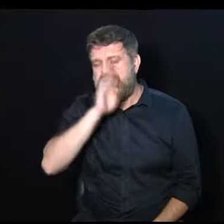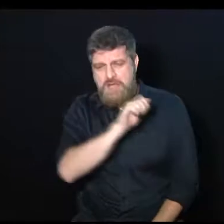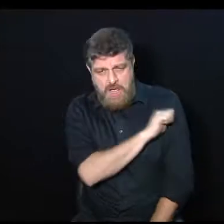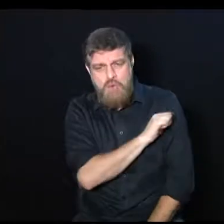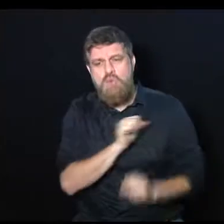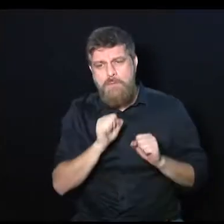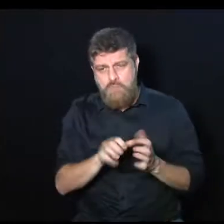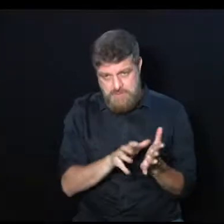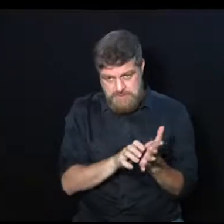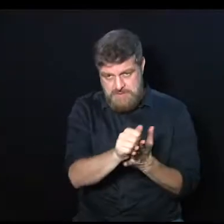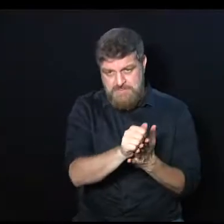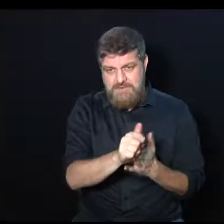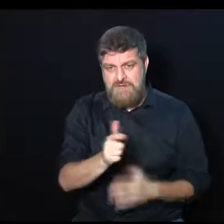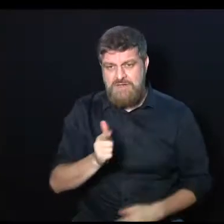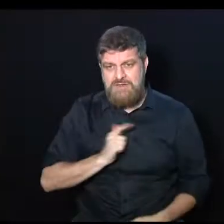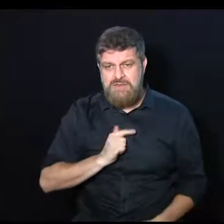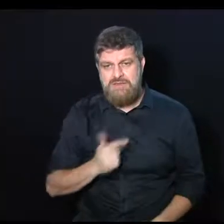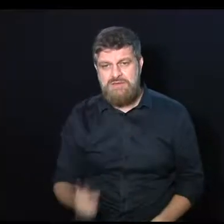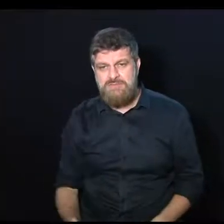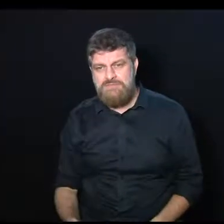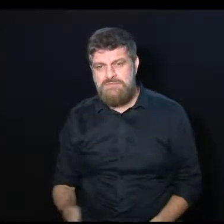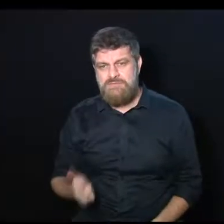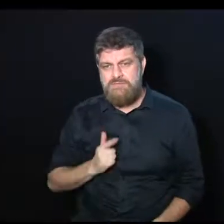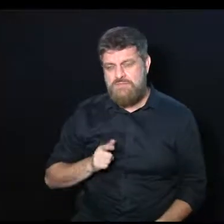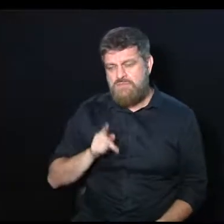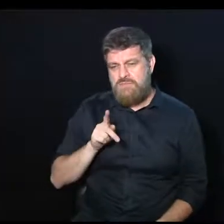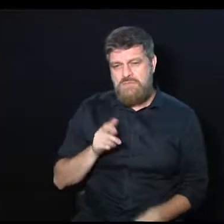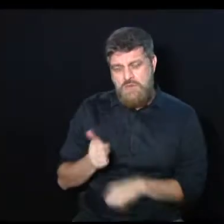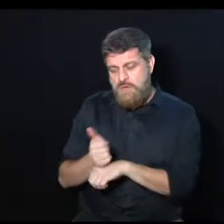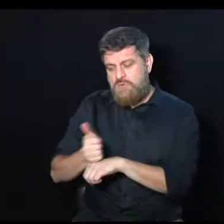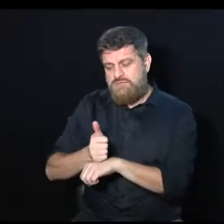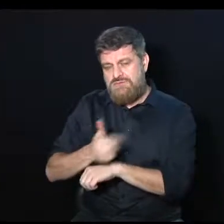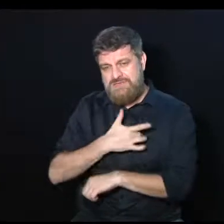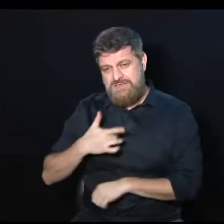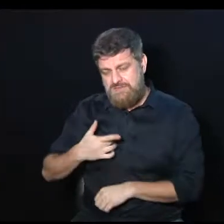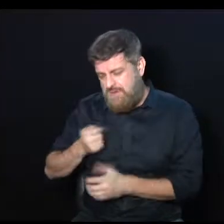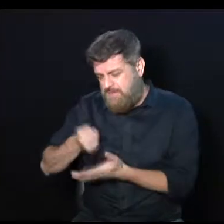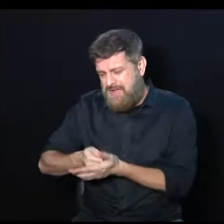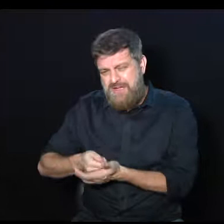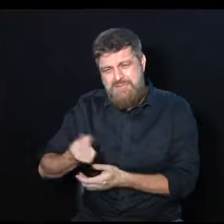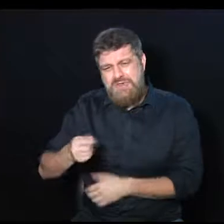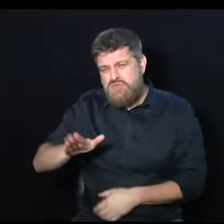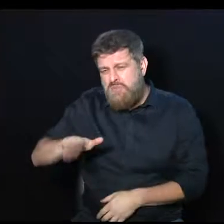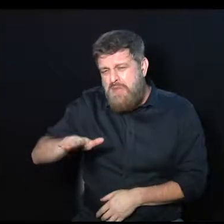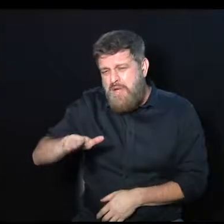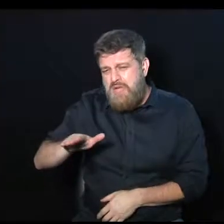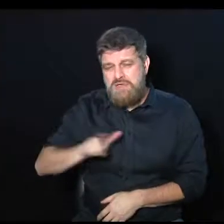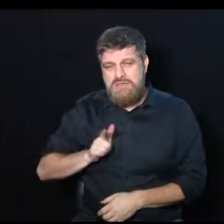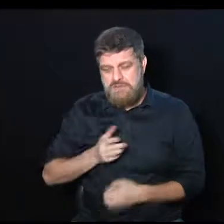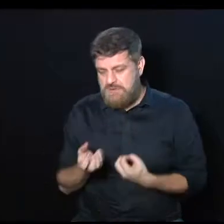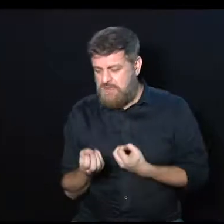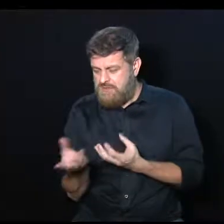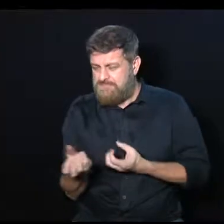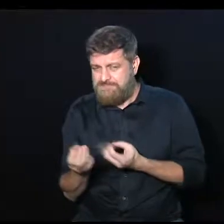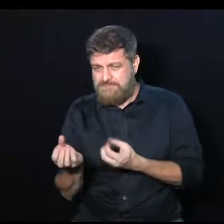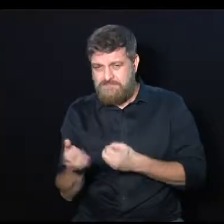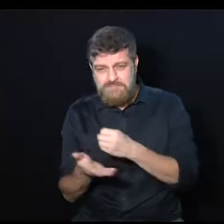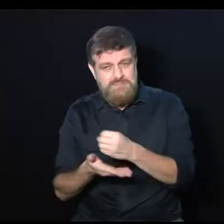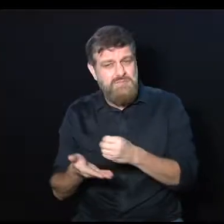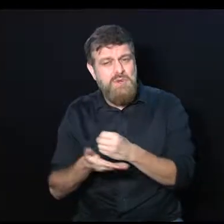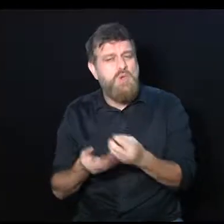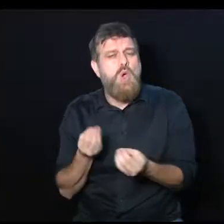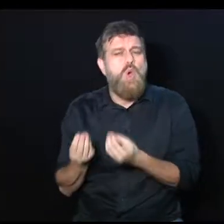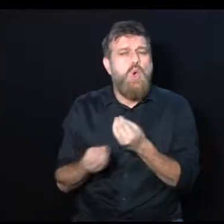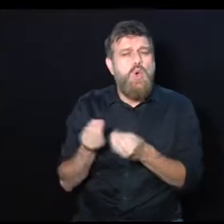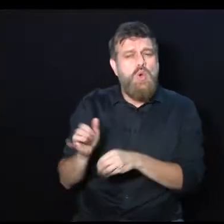faculdade e a taxa é muito pequena para outros profissionais de saúde, e eles têm acesso a informações assim básicas de como ele